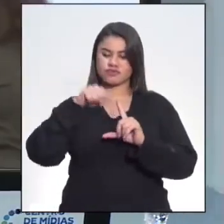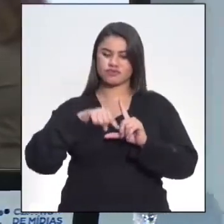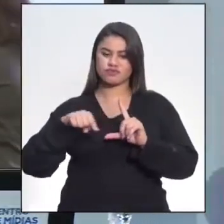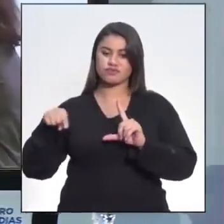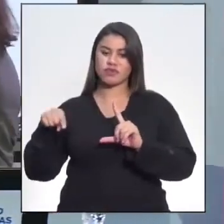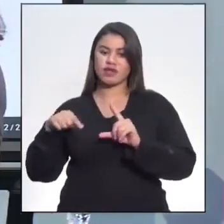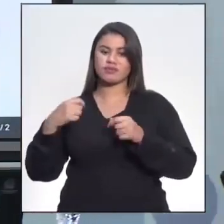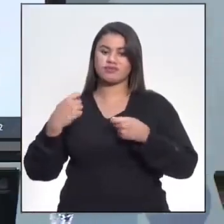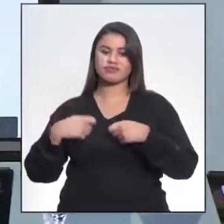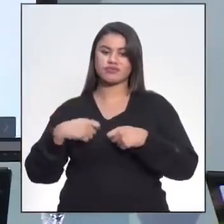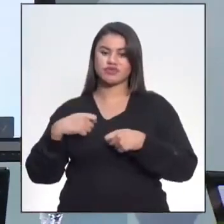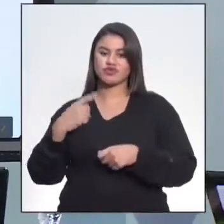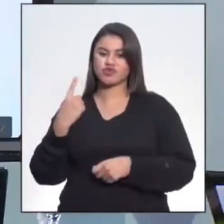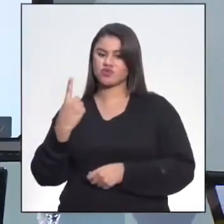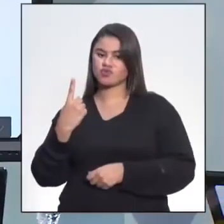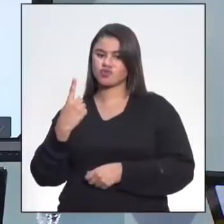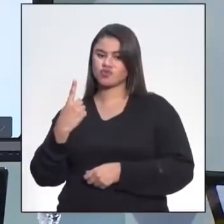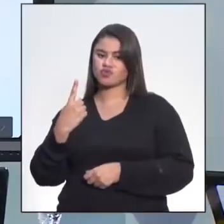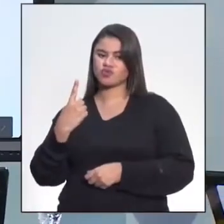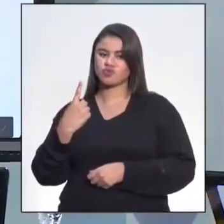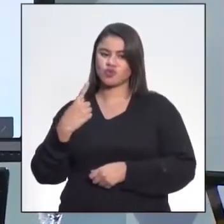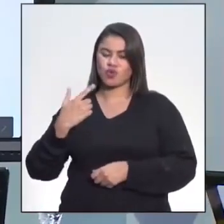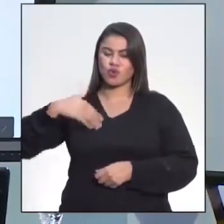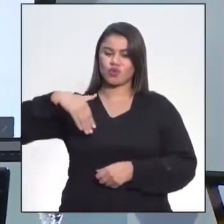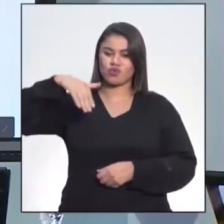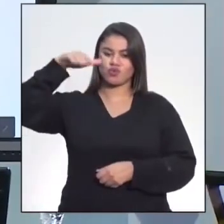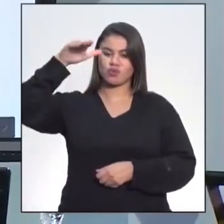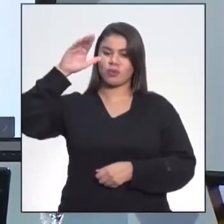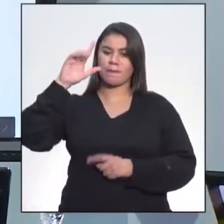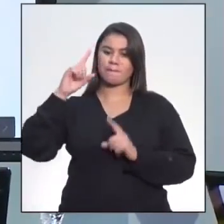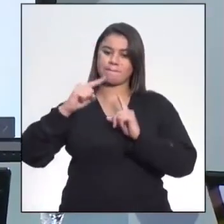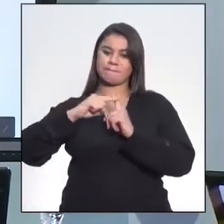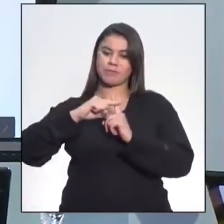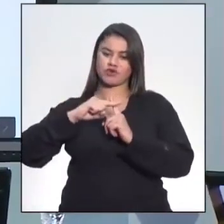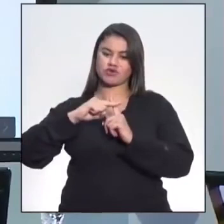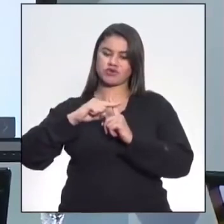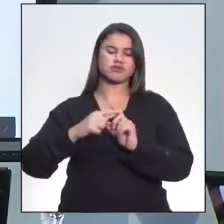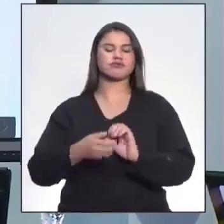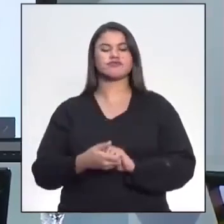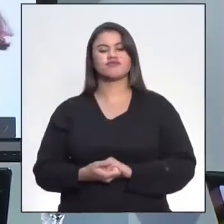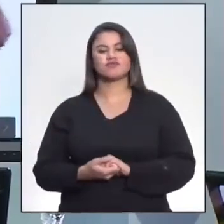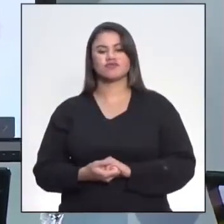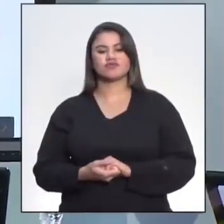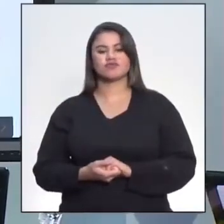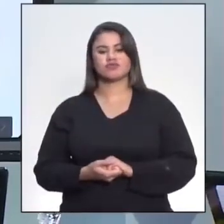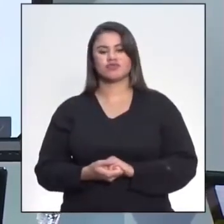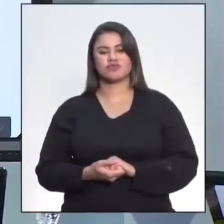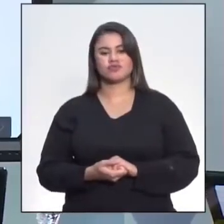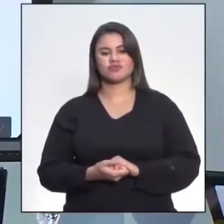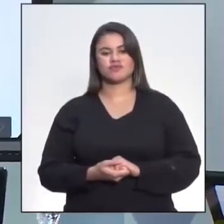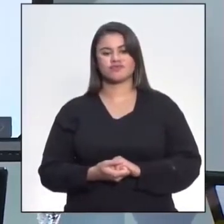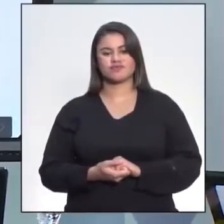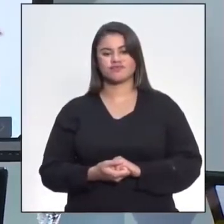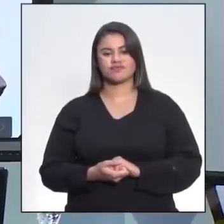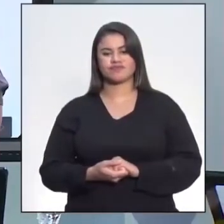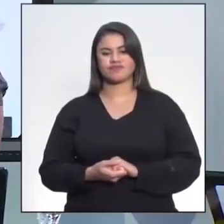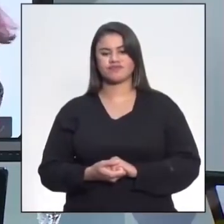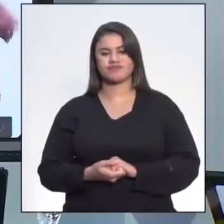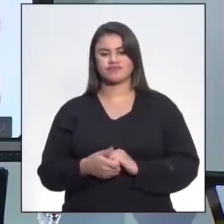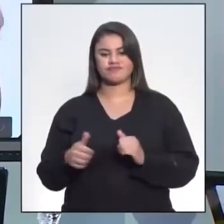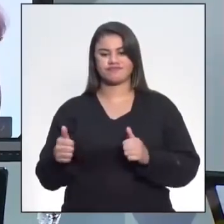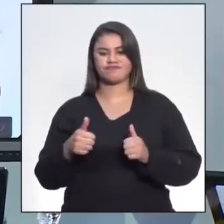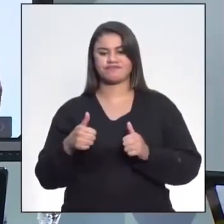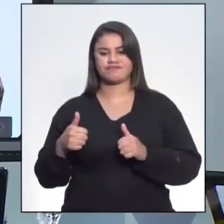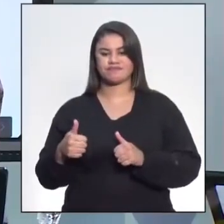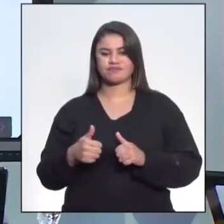eu coloquei um cara aqui, ó, um número só para baixo e todos os outros para cima do eixo y. Porque só tenho números positivos e um só negativo. Tudo